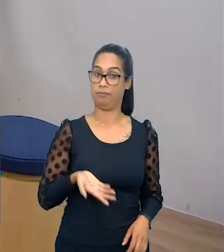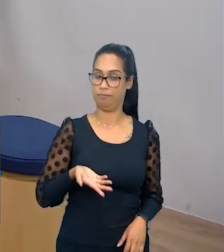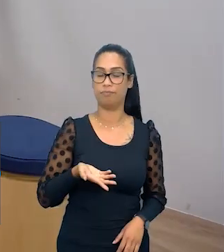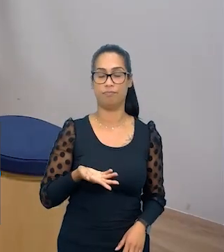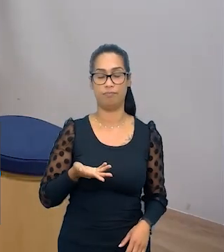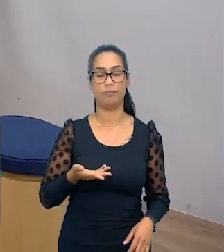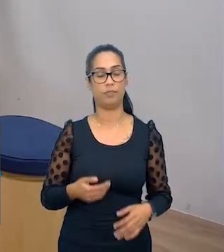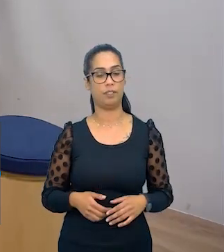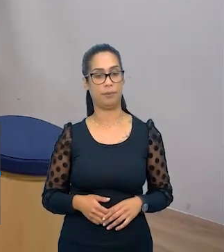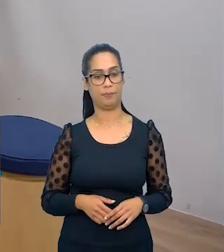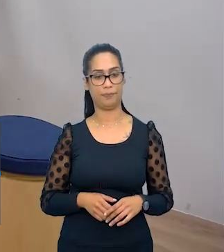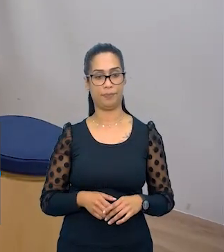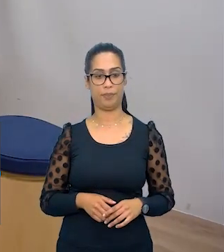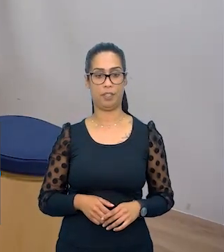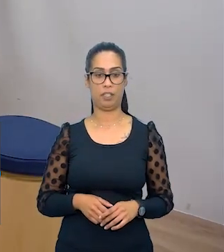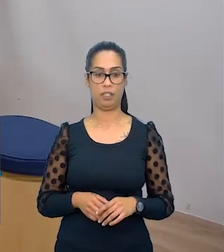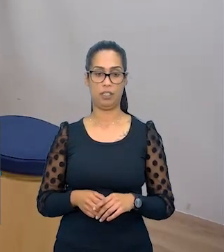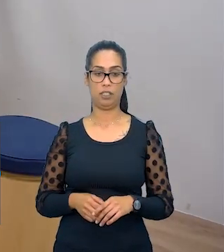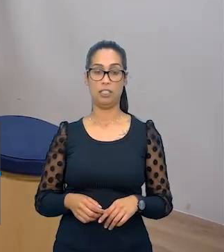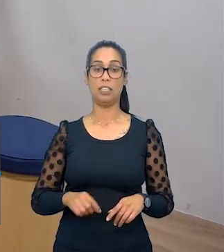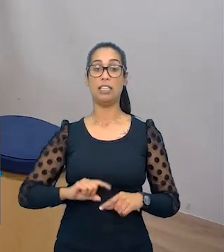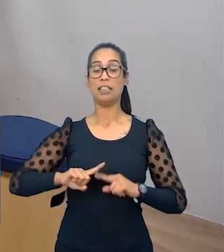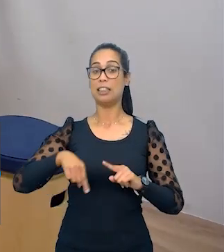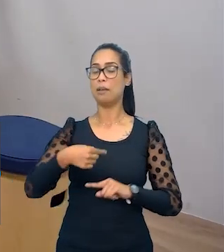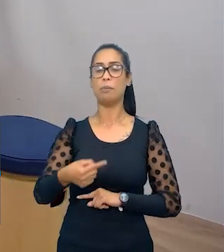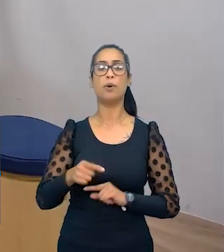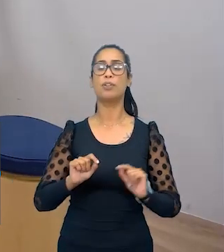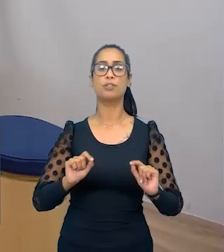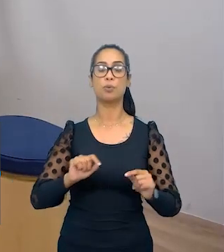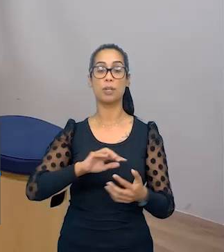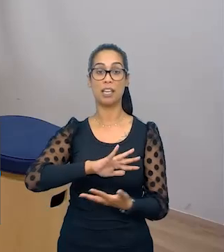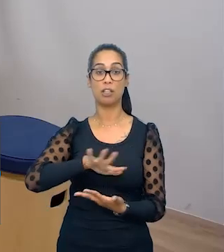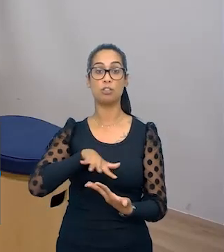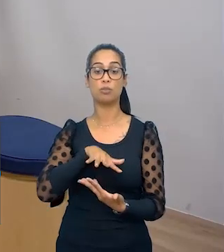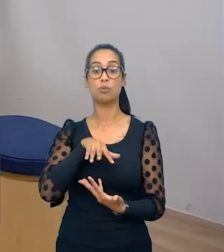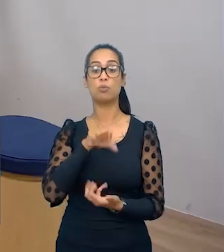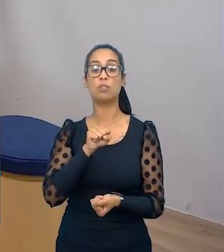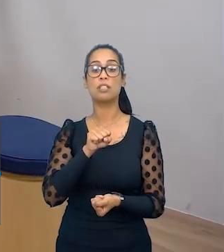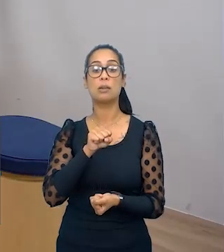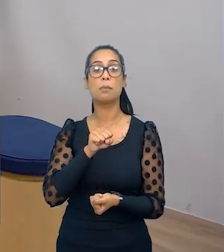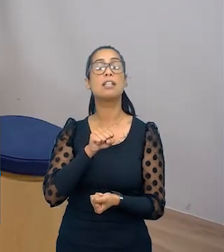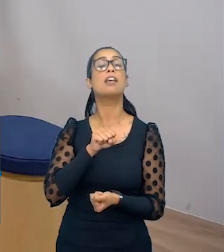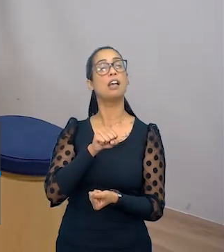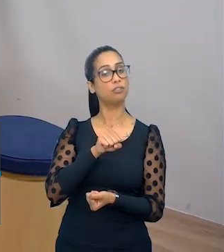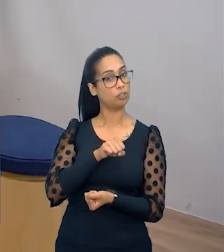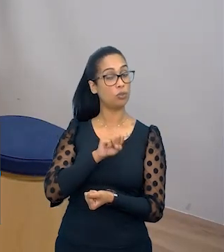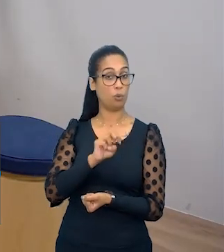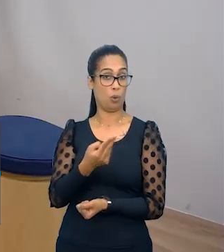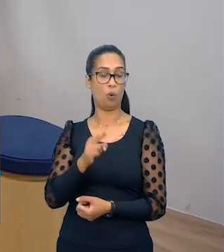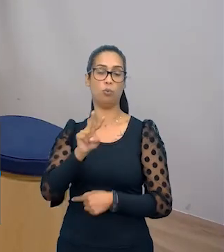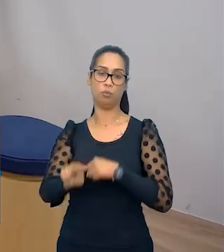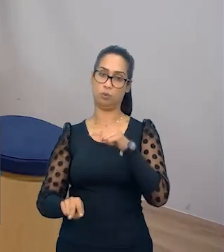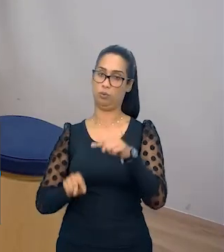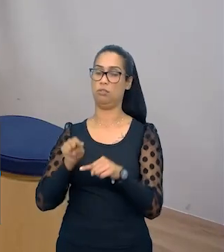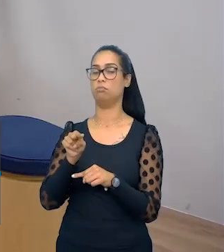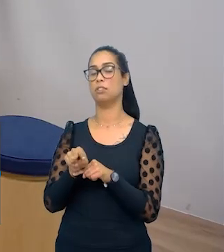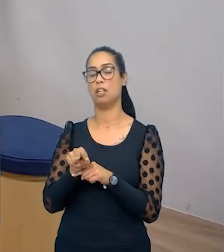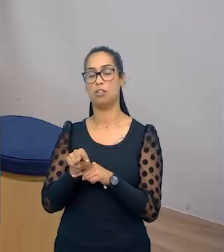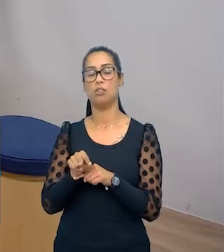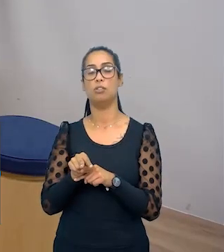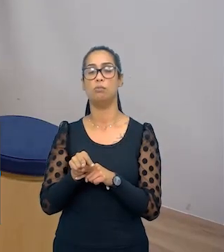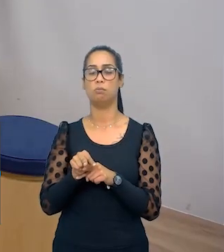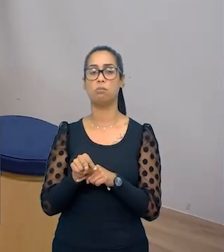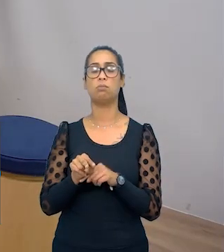E depois também sustentabilidade. Sustentabilidade. Os professores também controlam sustentabilidade. E como trabalhar, então, esse conceito